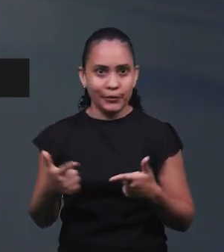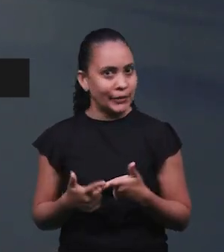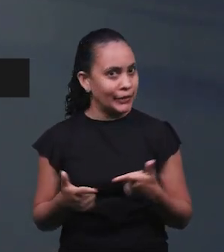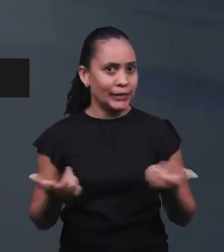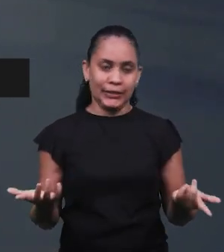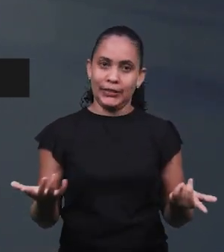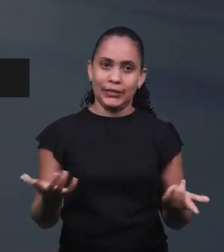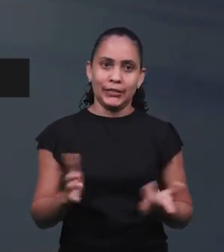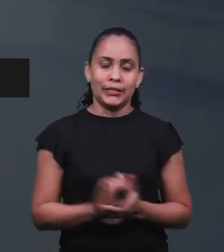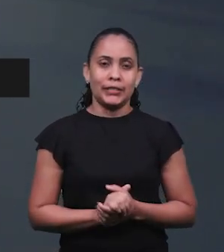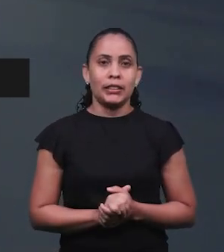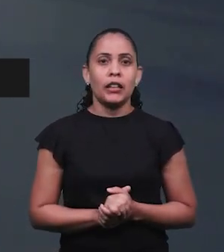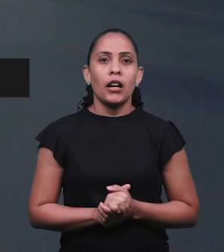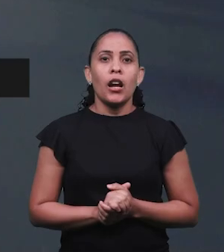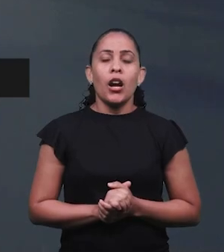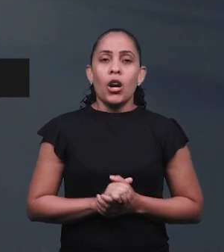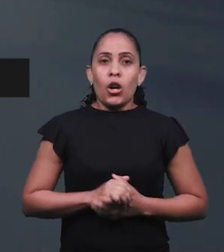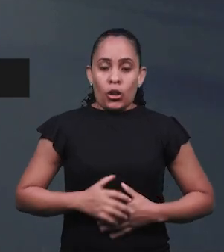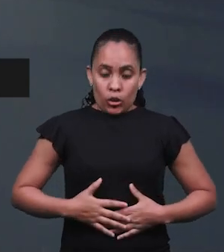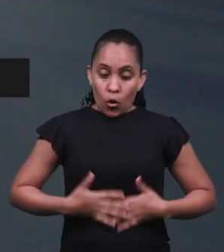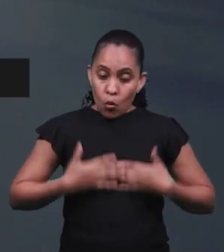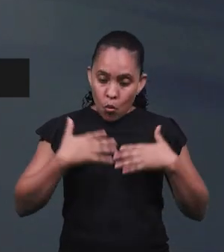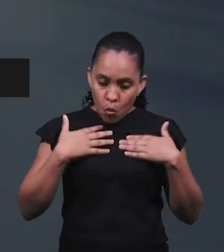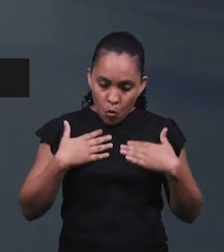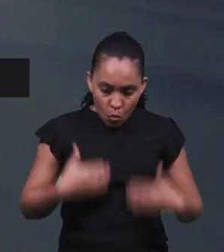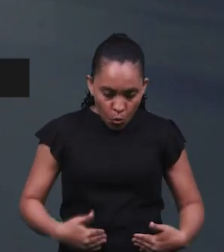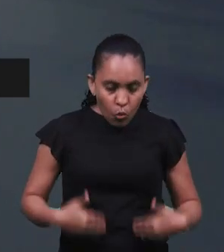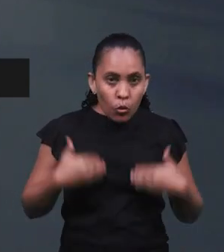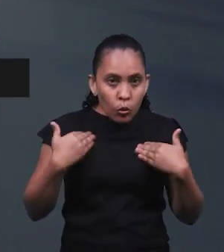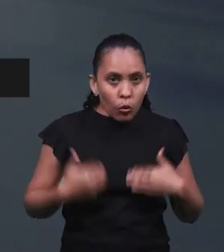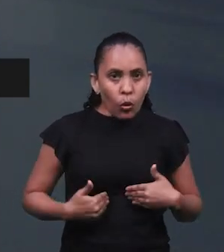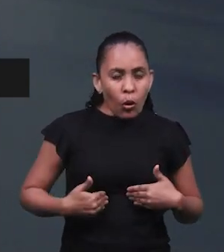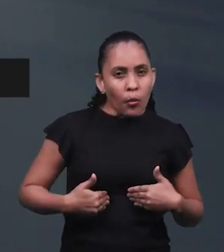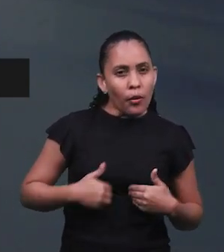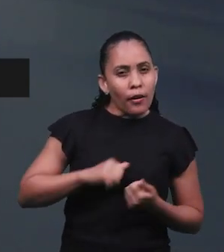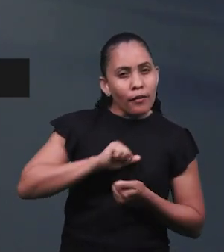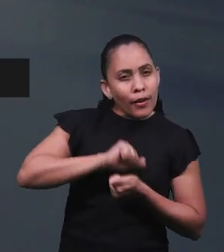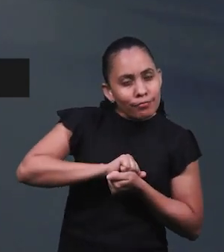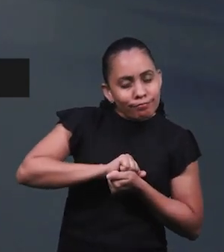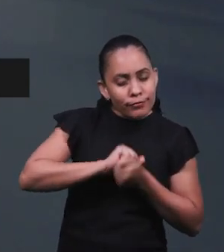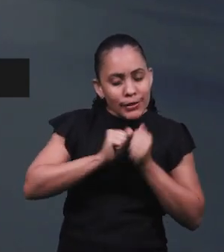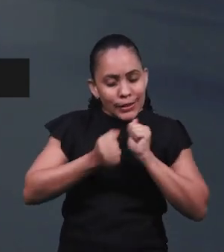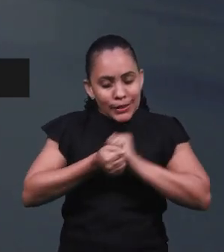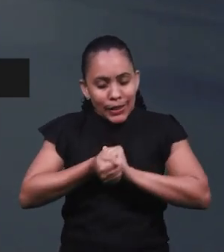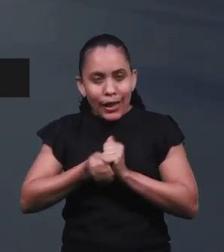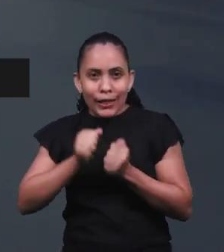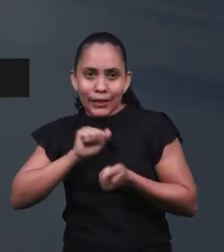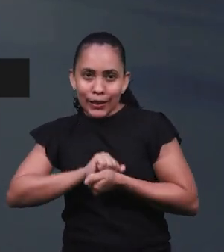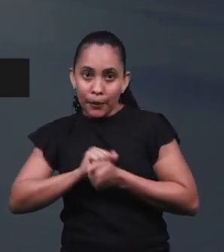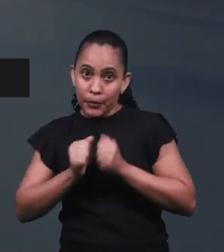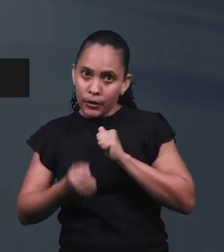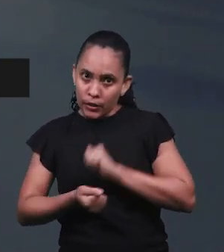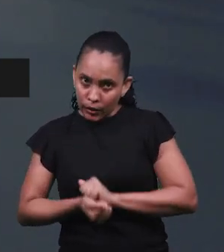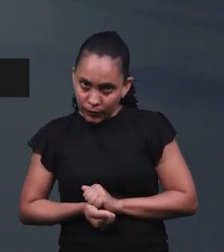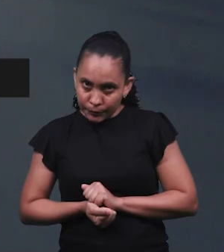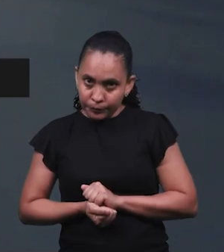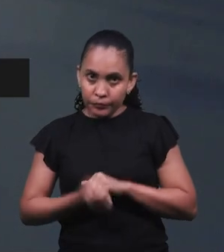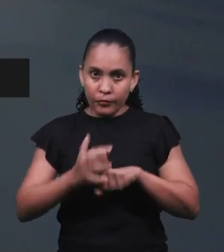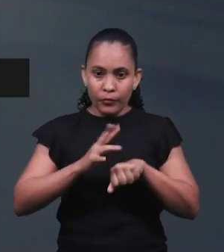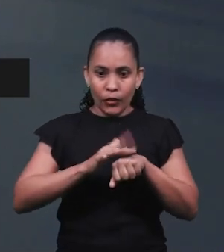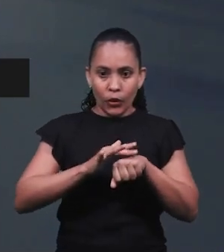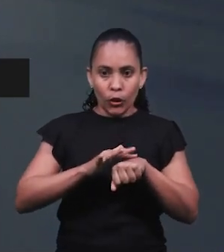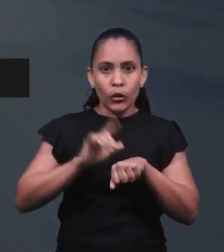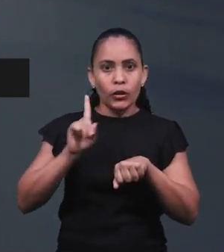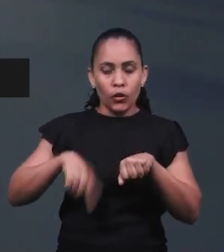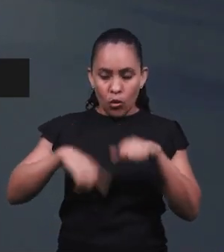no organismo que é lento e progressivo, o organismo vai se adaptando. E a doença renal crônica